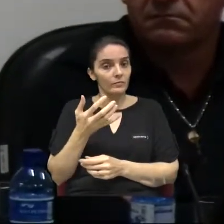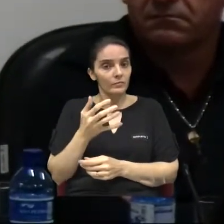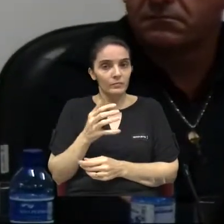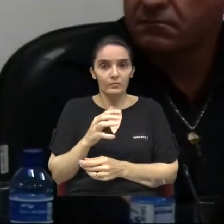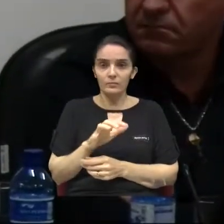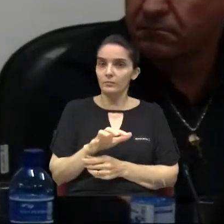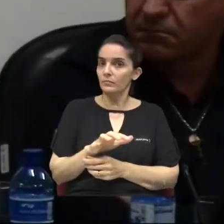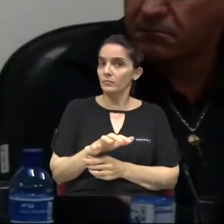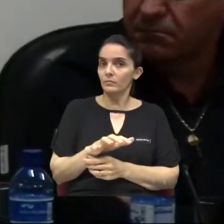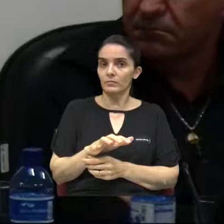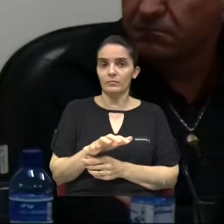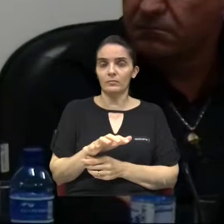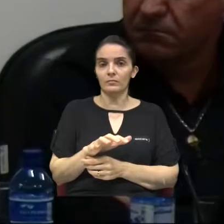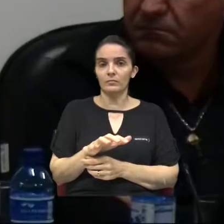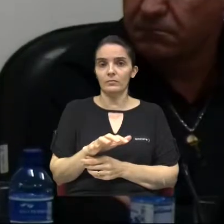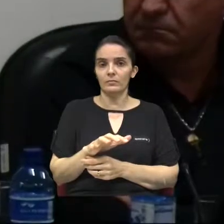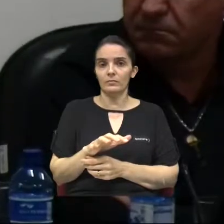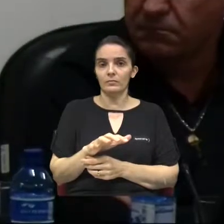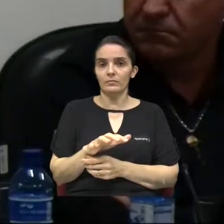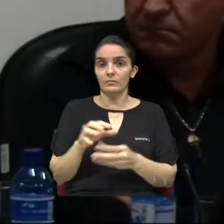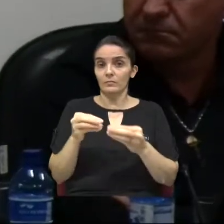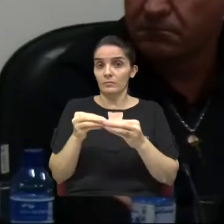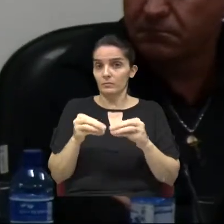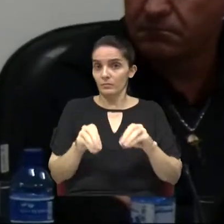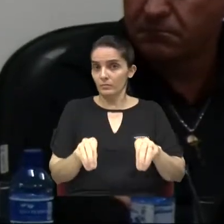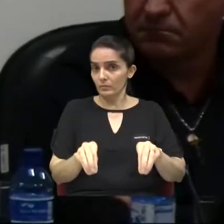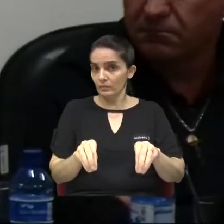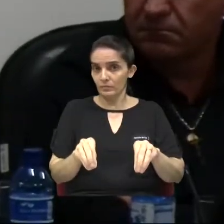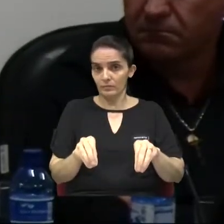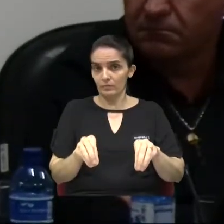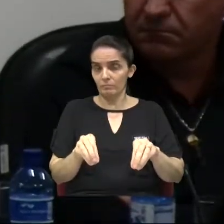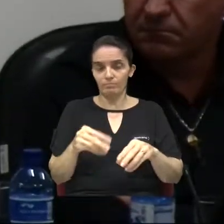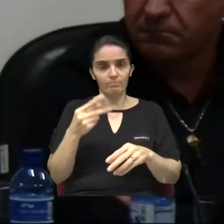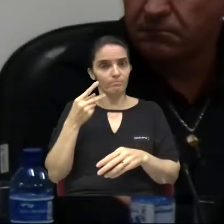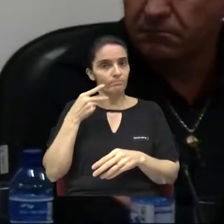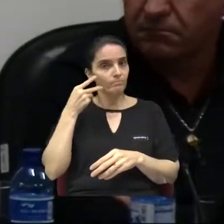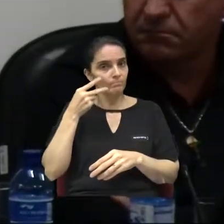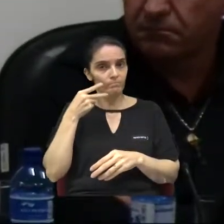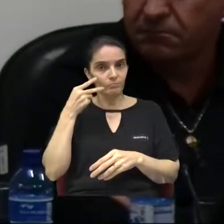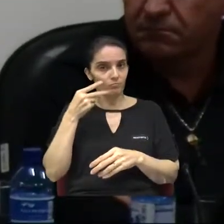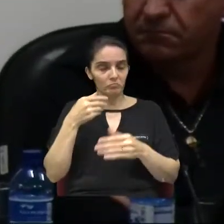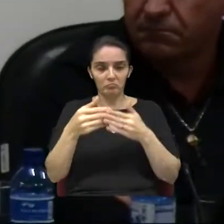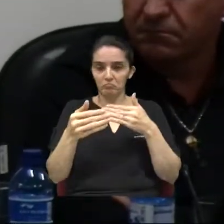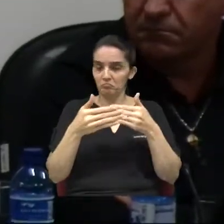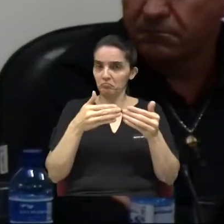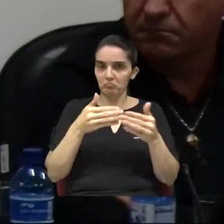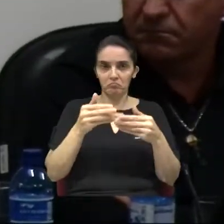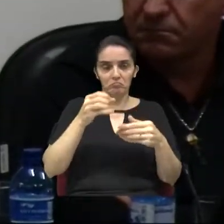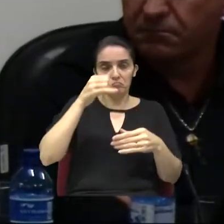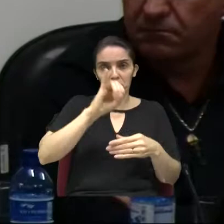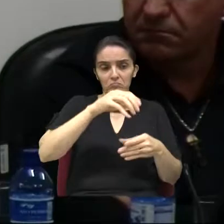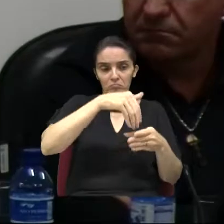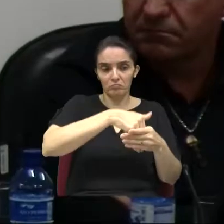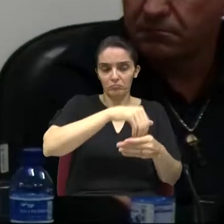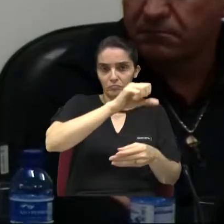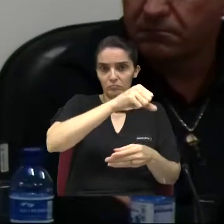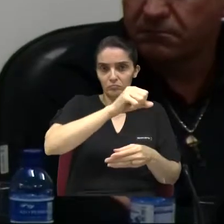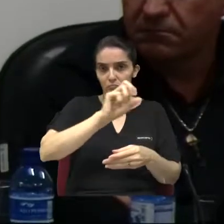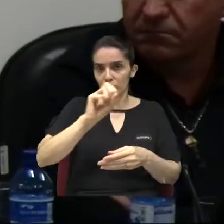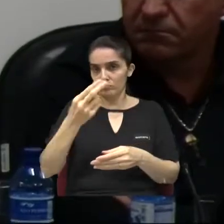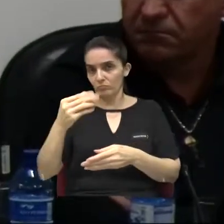Senhoria de prejudicar nenhum vereador, seja ele que votou contra ou a